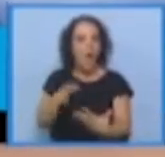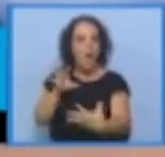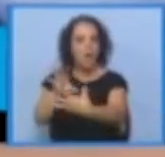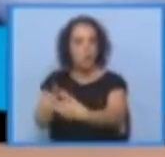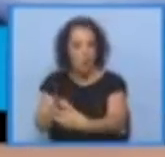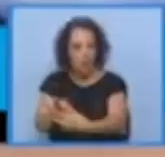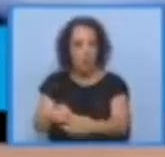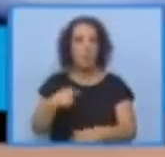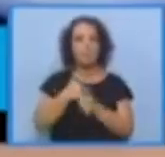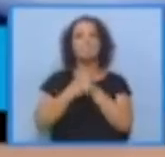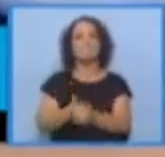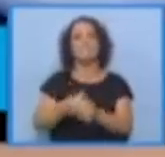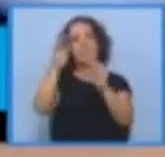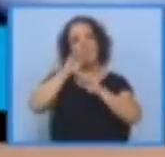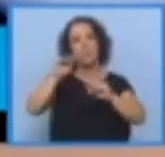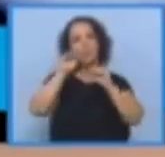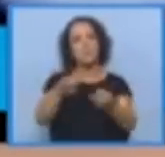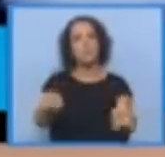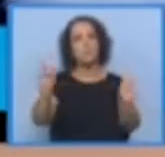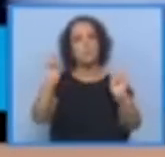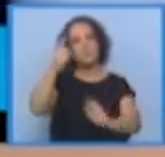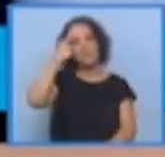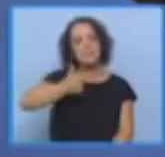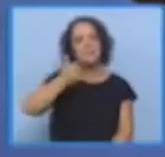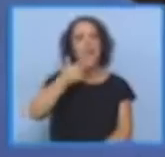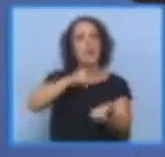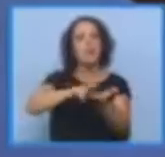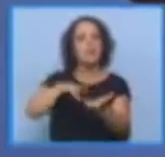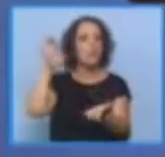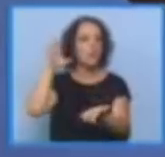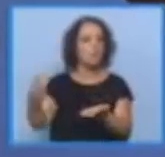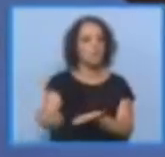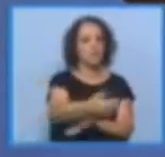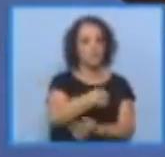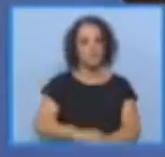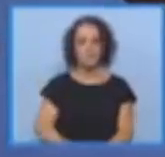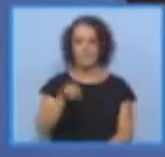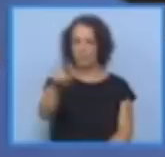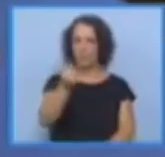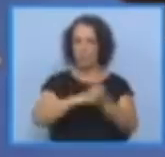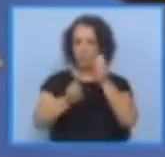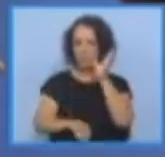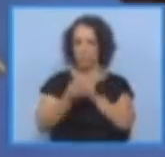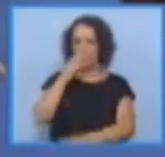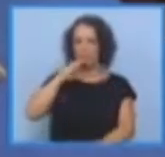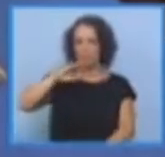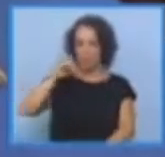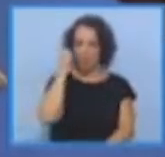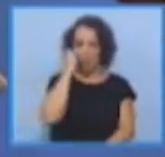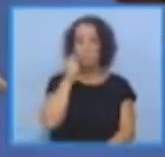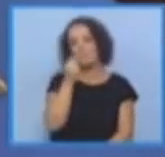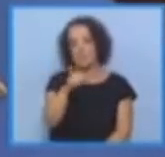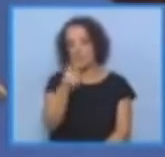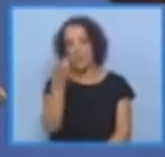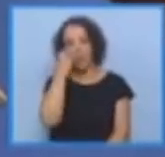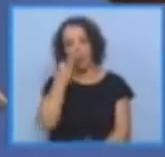educação libertadora, que é auscultar a realidade. Foi um movimento que nasceu em Angola? Sim. O movimento nasceu em